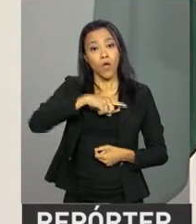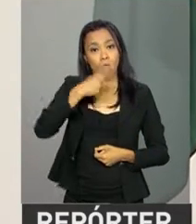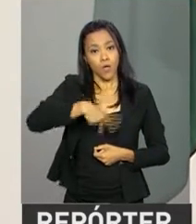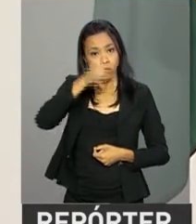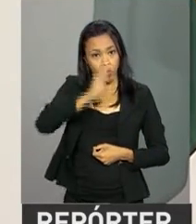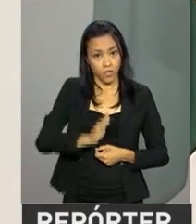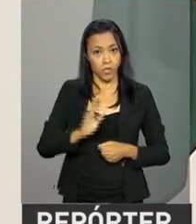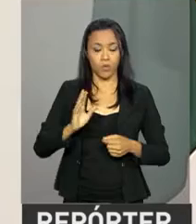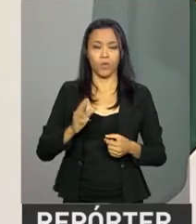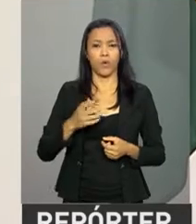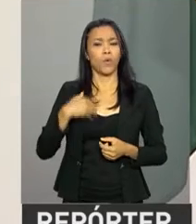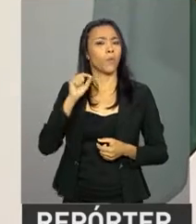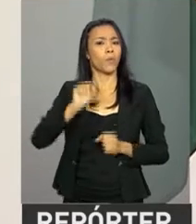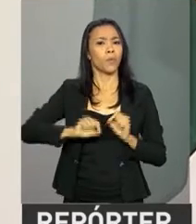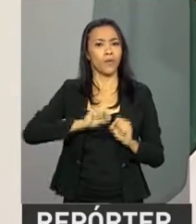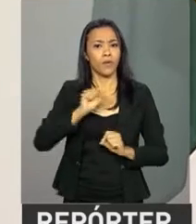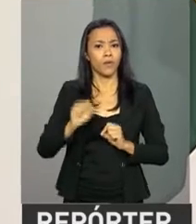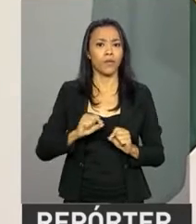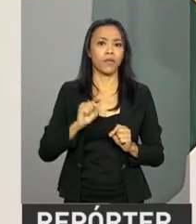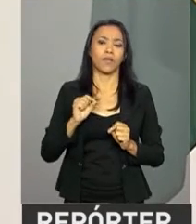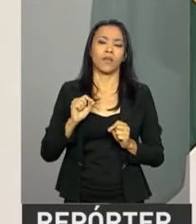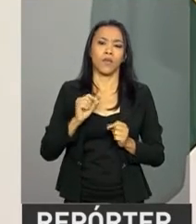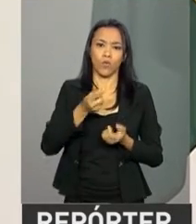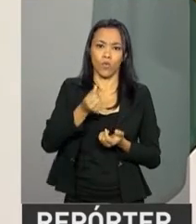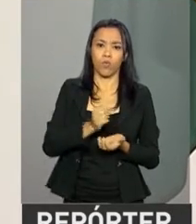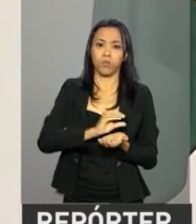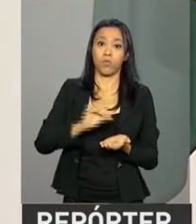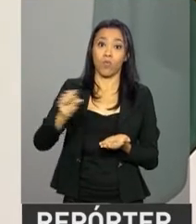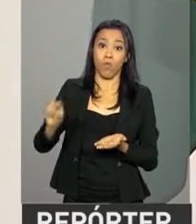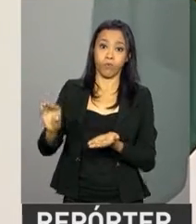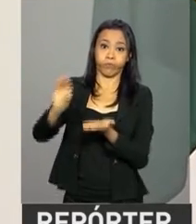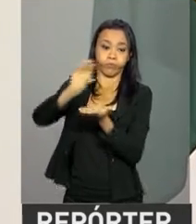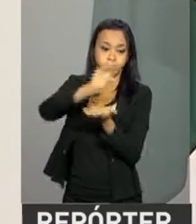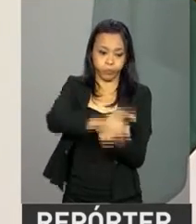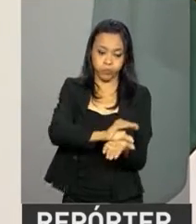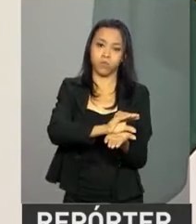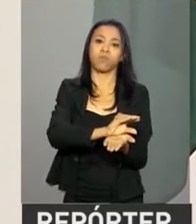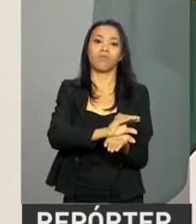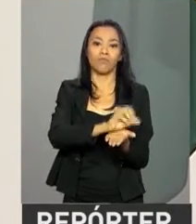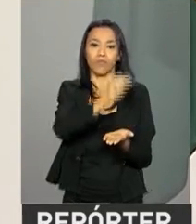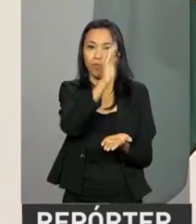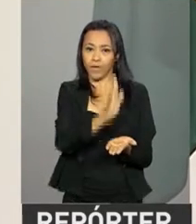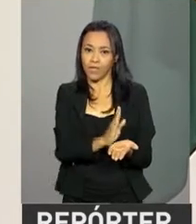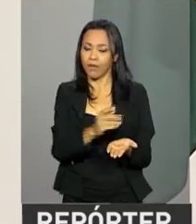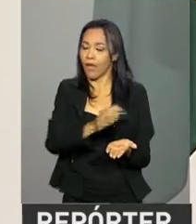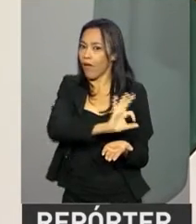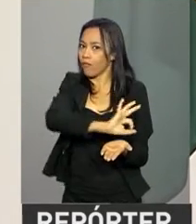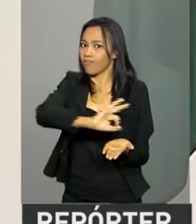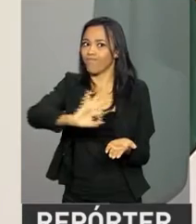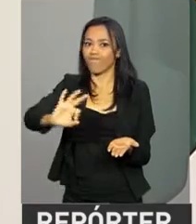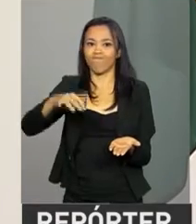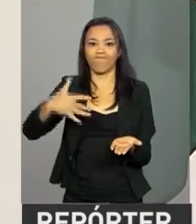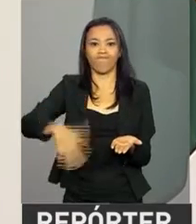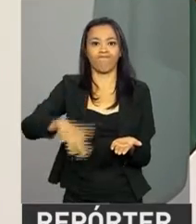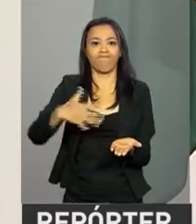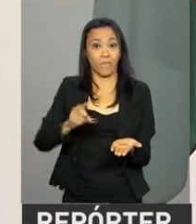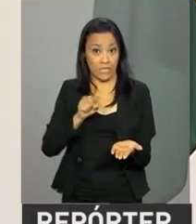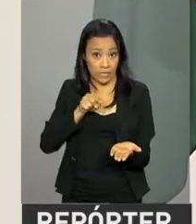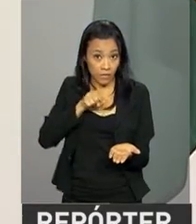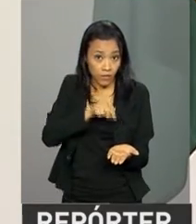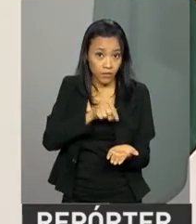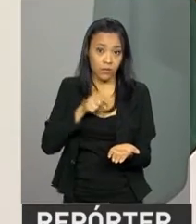histórico de comportamento dos investimentos japoneses no Brasil é extraordinário. E que